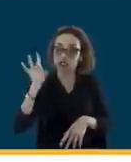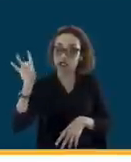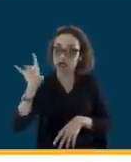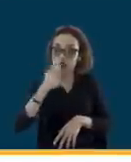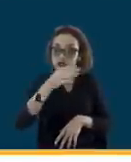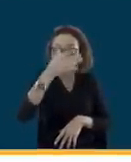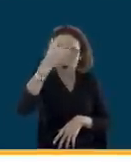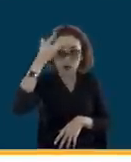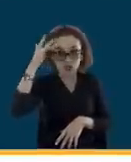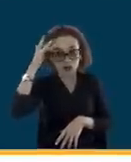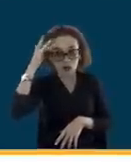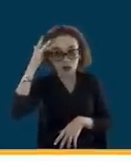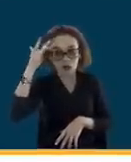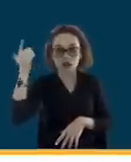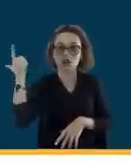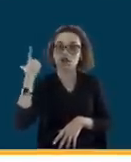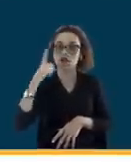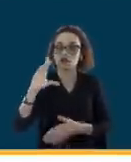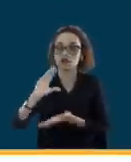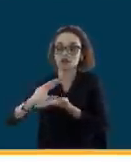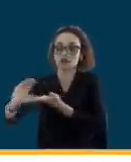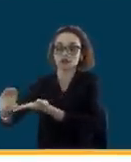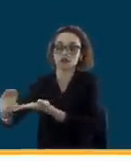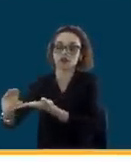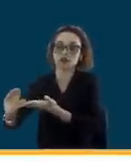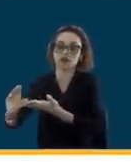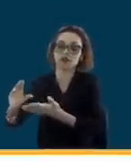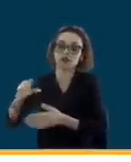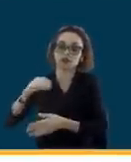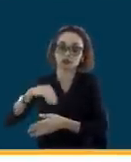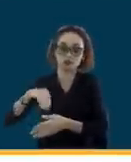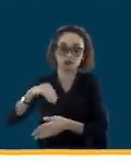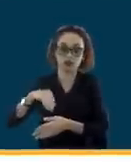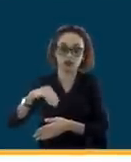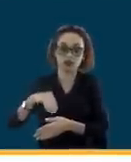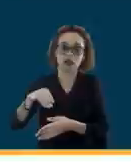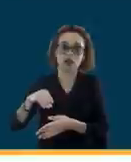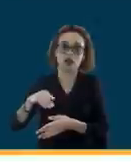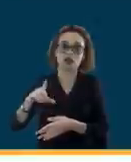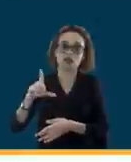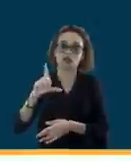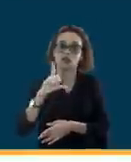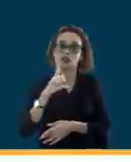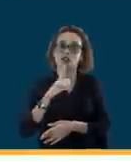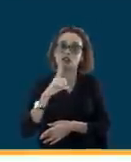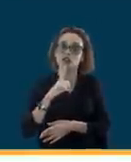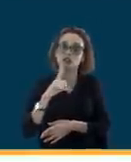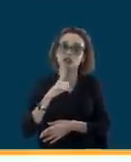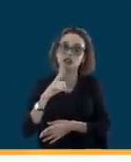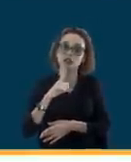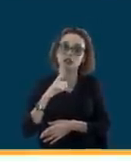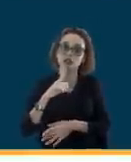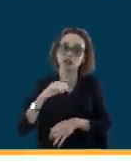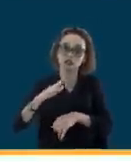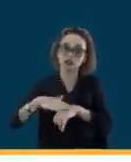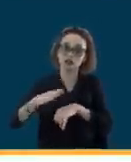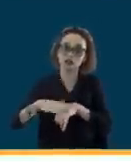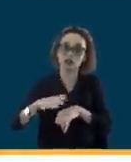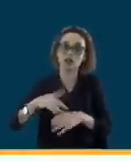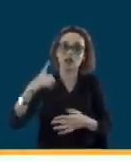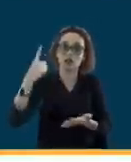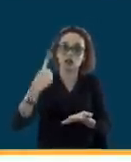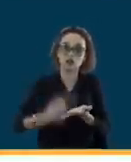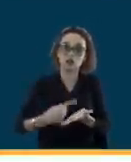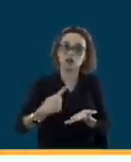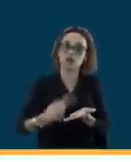real dessa lei Aldir Blanc, nós temos que assumir essa responsabilidade para nós. É